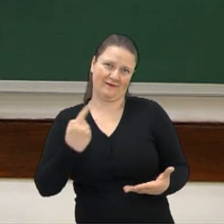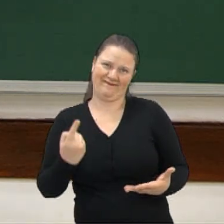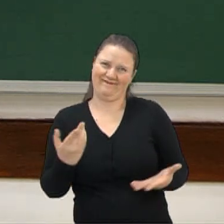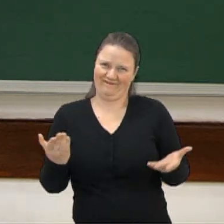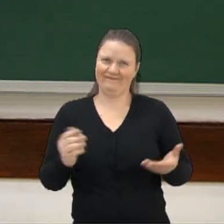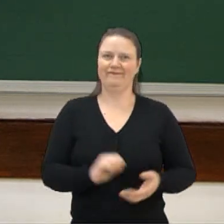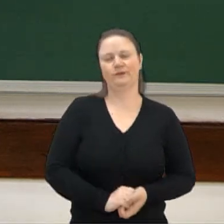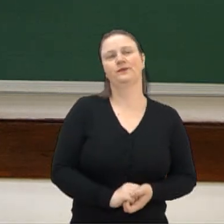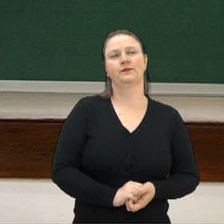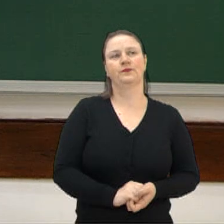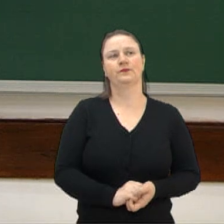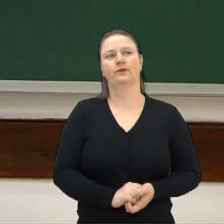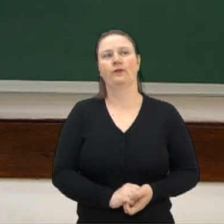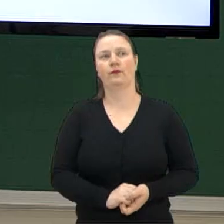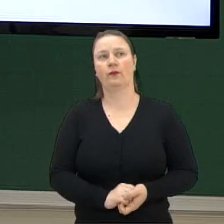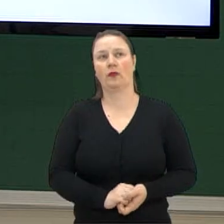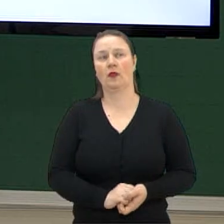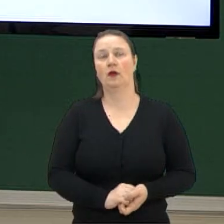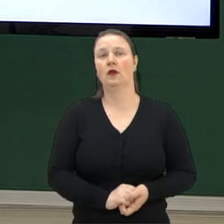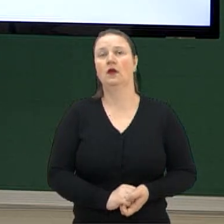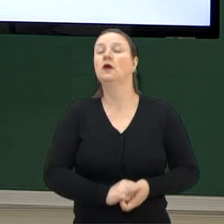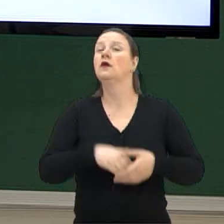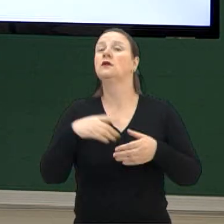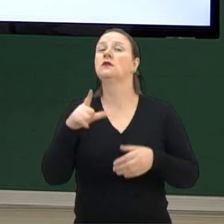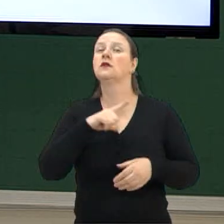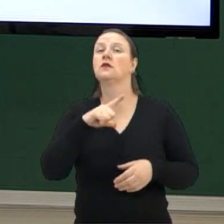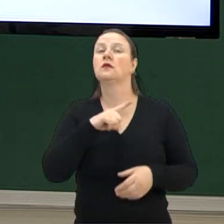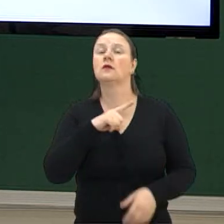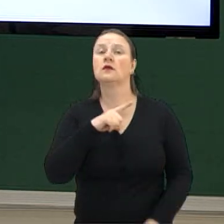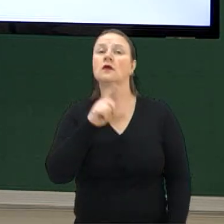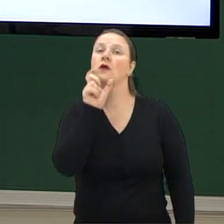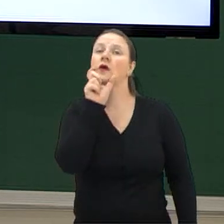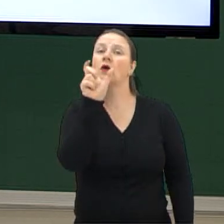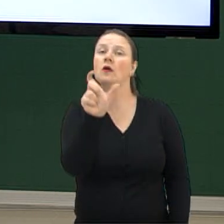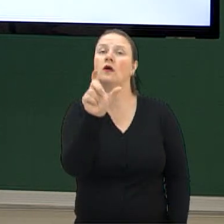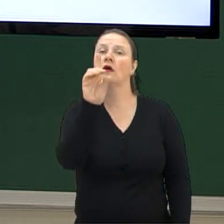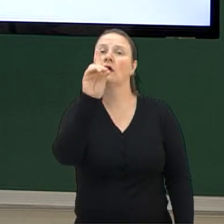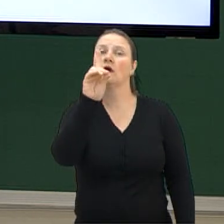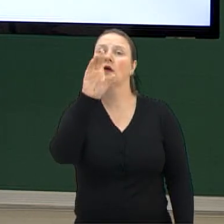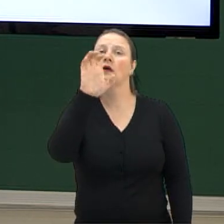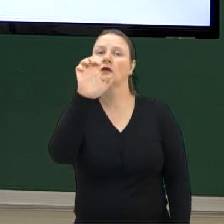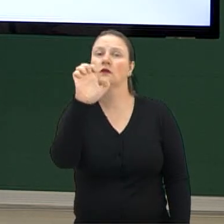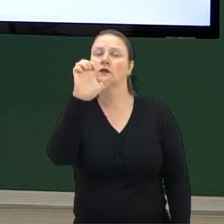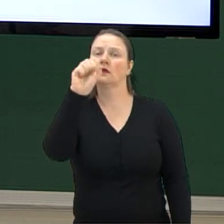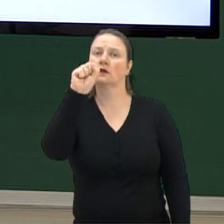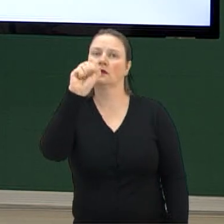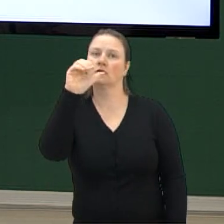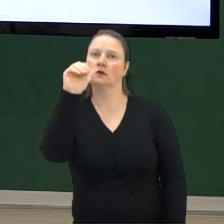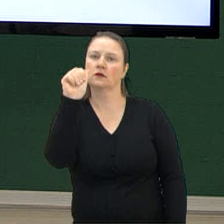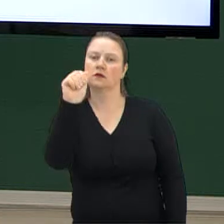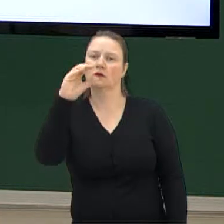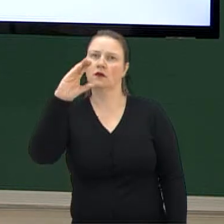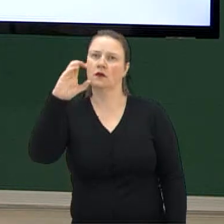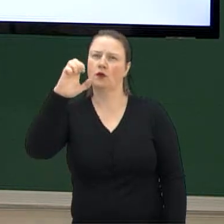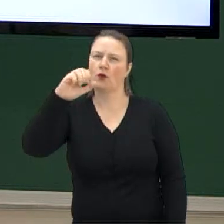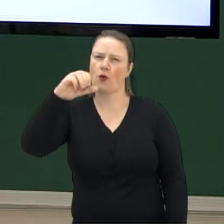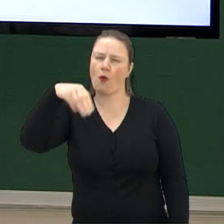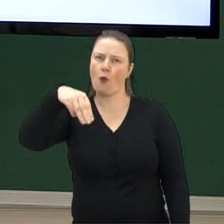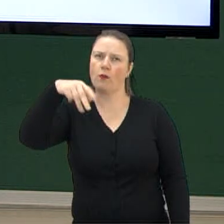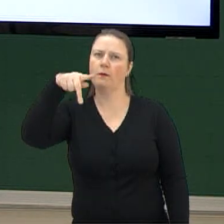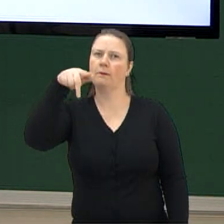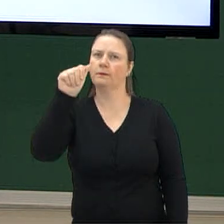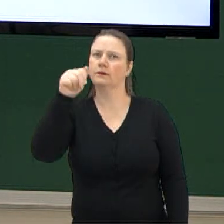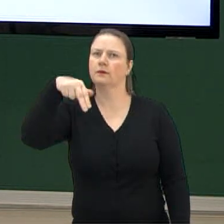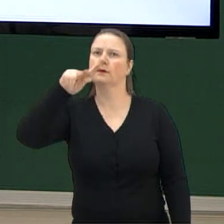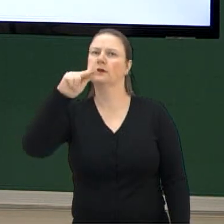sozinha. Desacompanhada. Ela pertence à classe dos adjetivos. Lembram dos adjetivos?